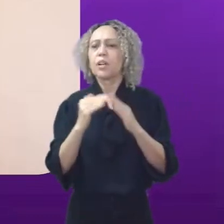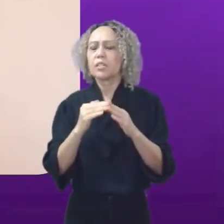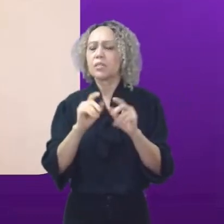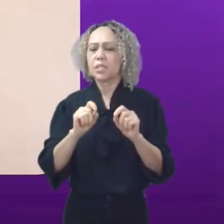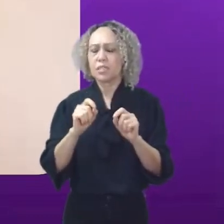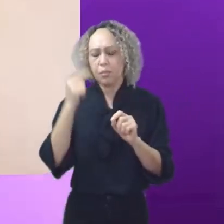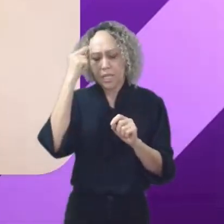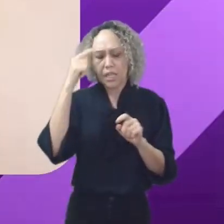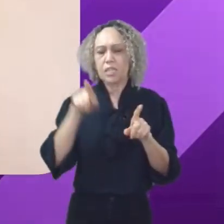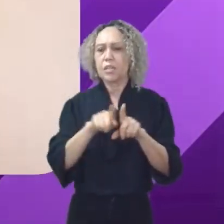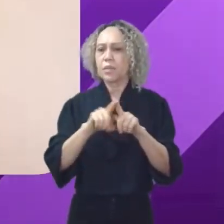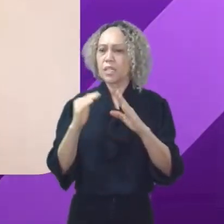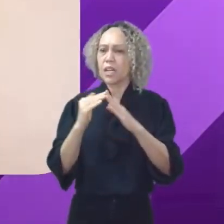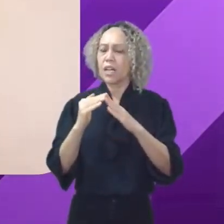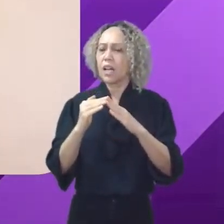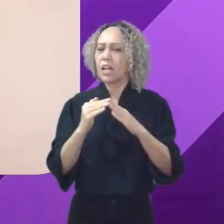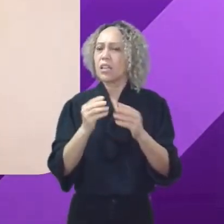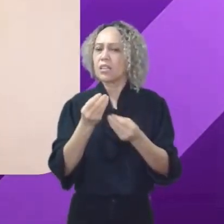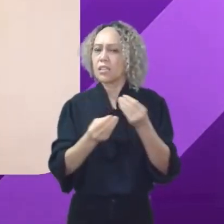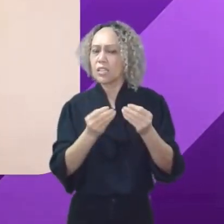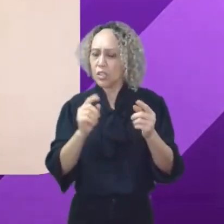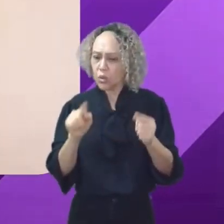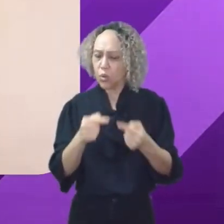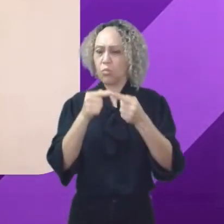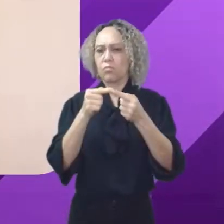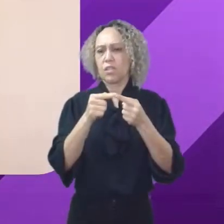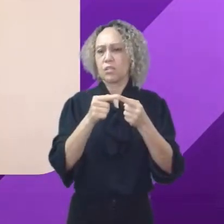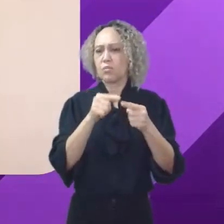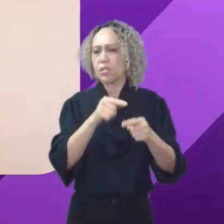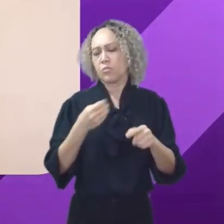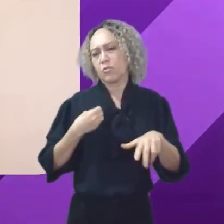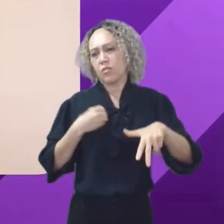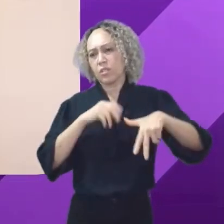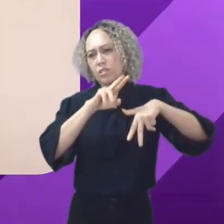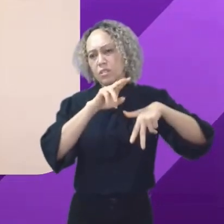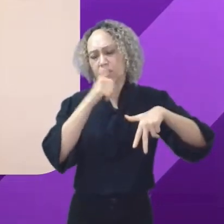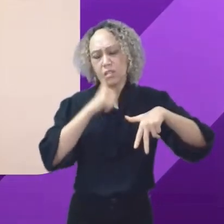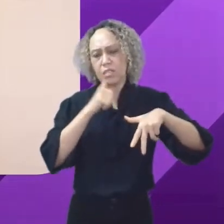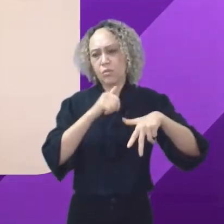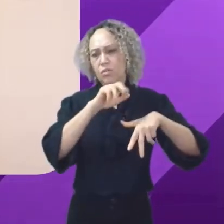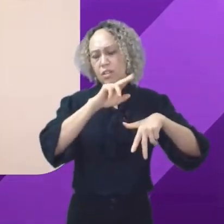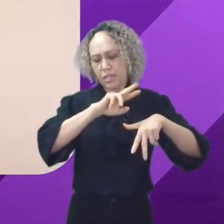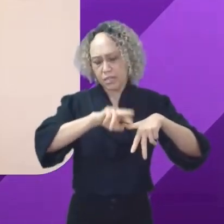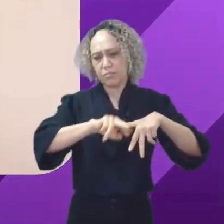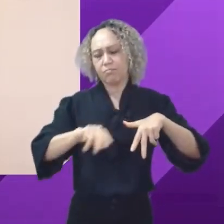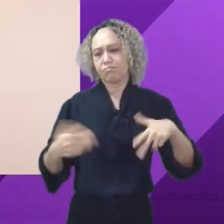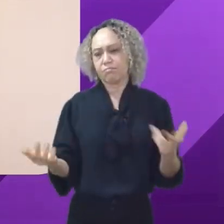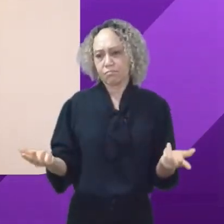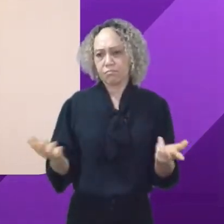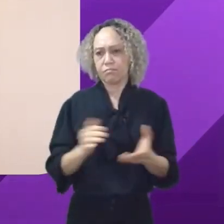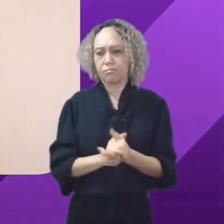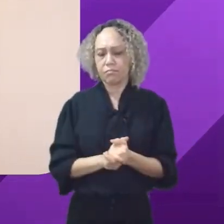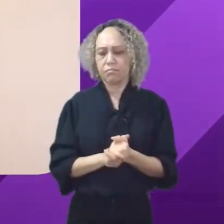questão de gênero, né? É necessário protagonizar, é necessário viabilizar a participação ativa